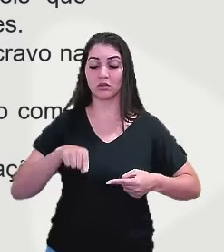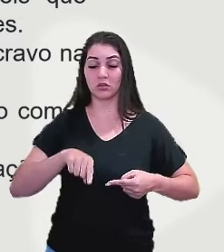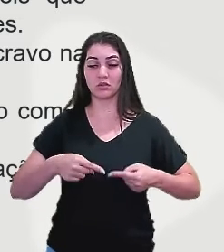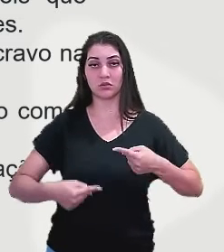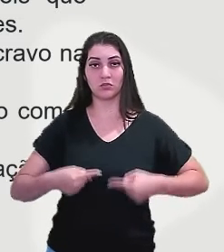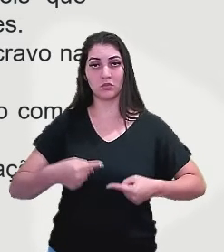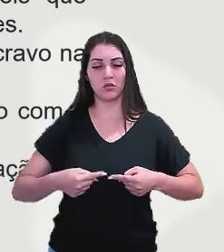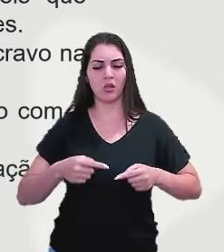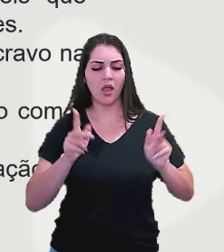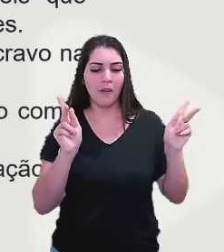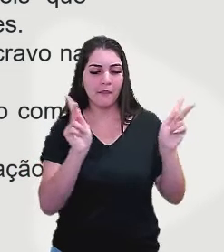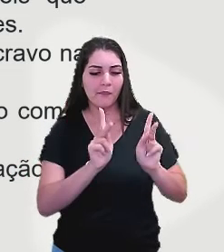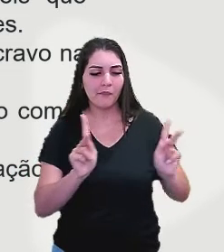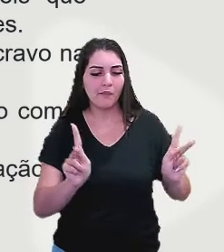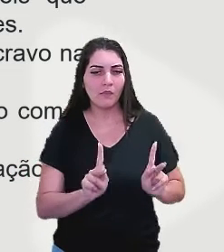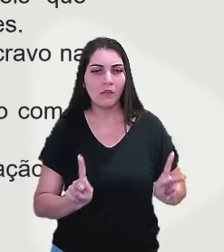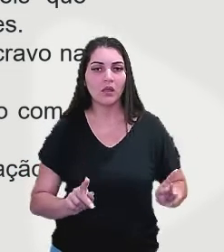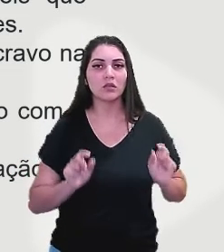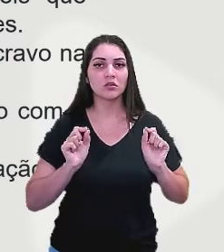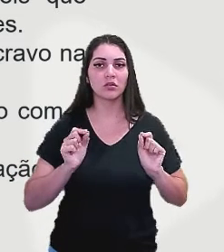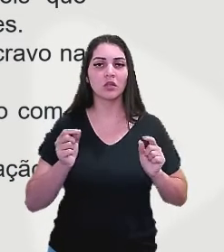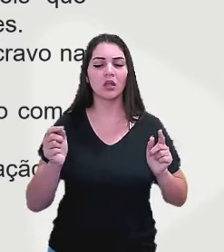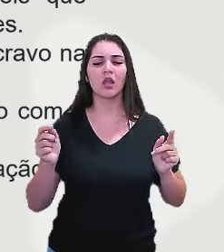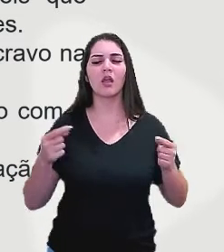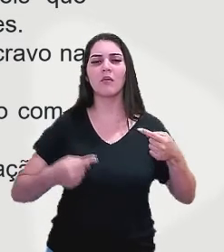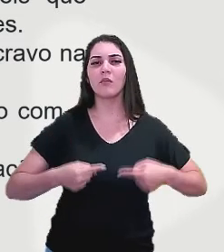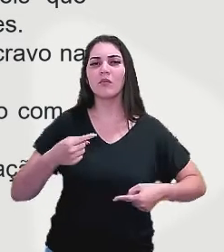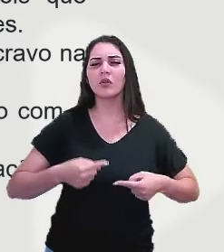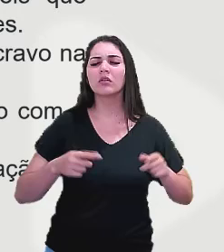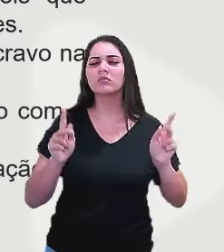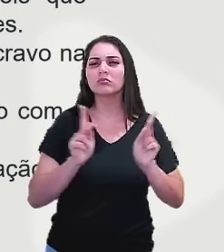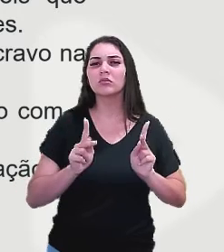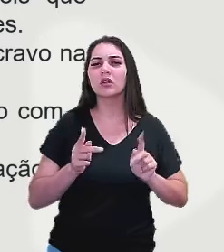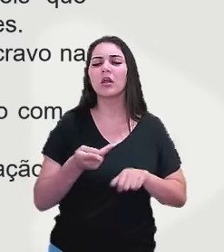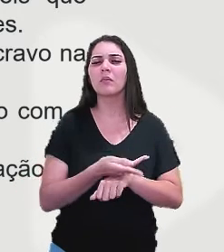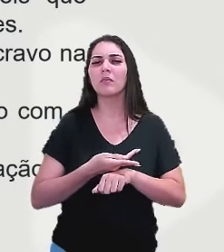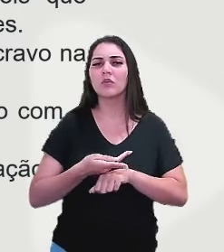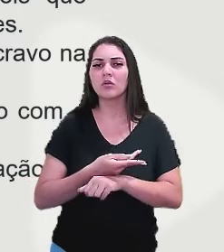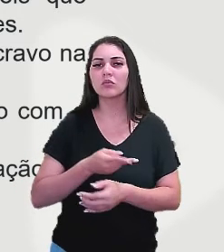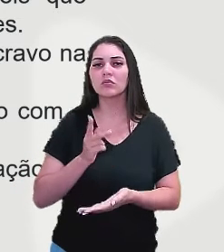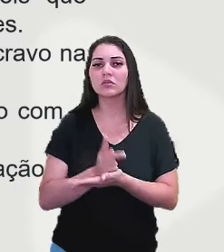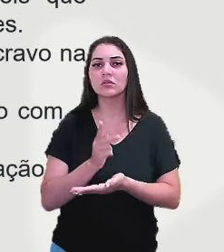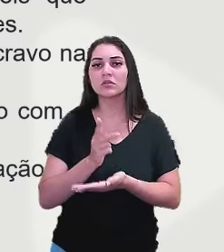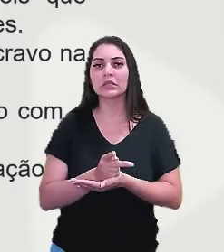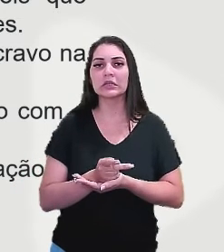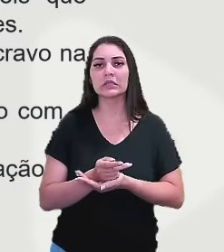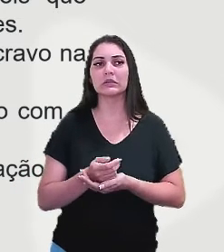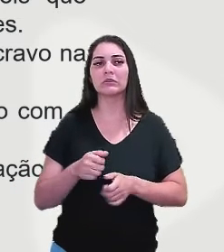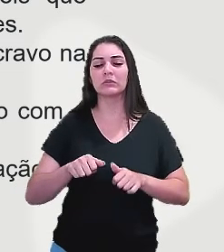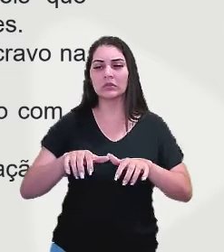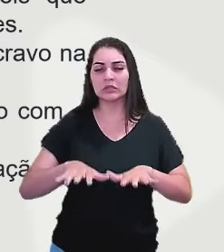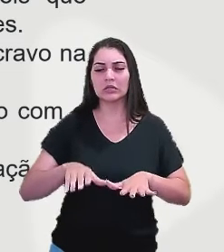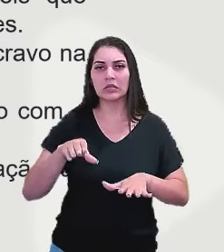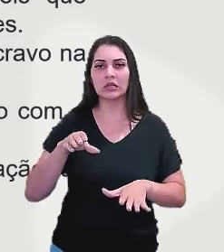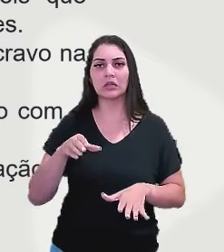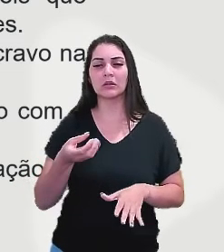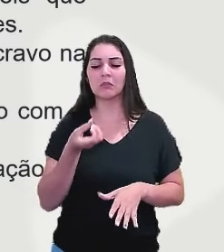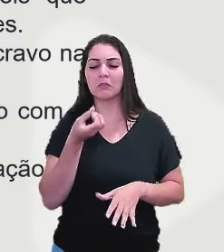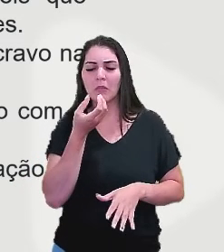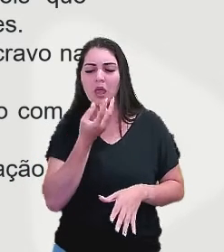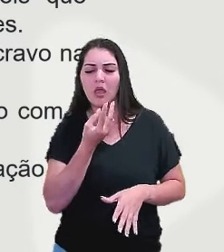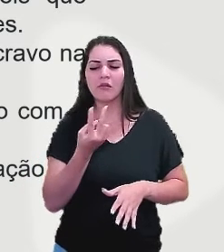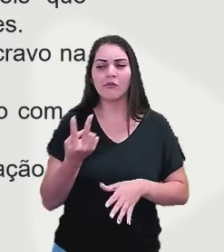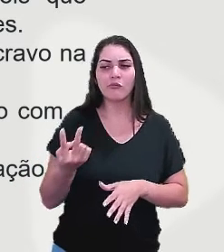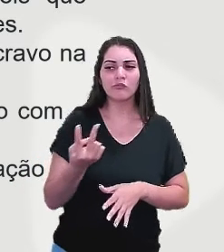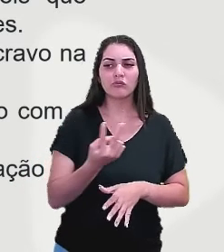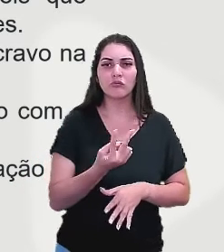política apaziguadora. O que é uma política apaziguadora? É aquela que procura sempre estar bem com os dois